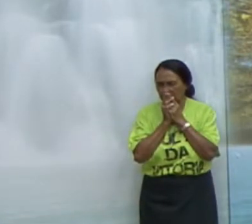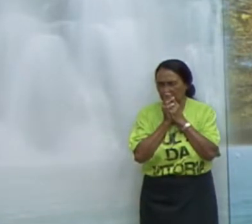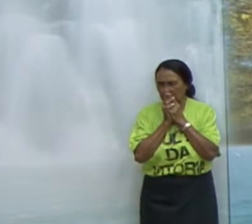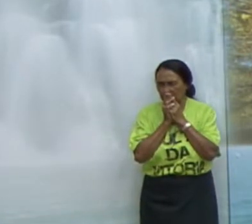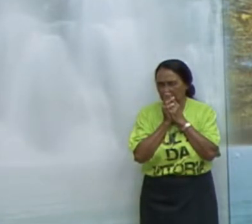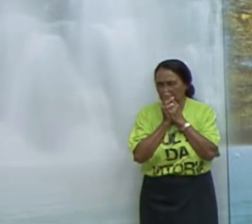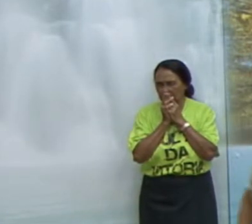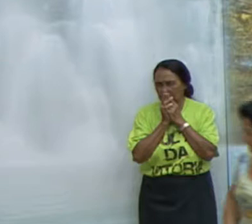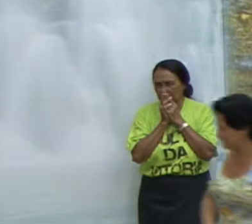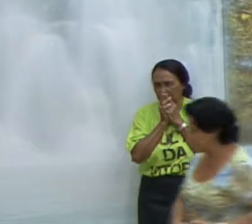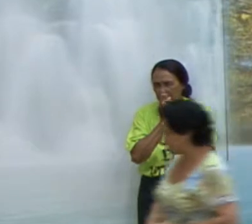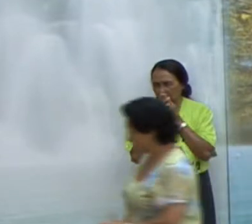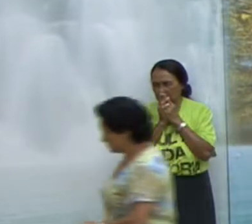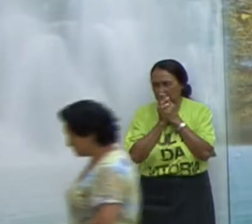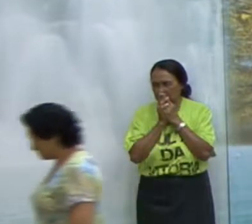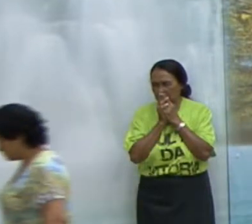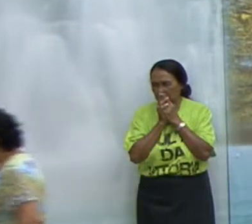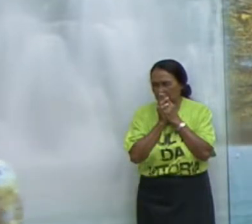oração.